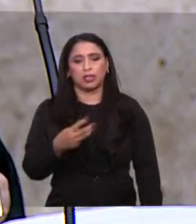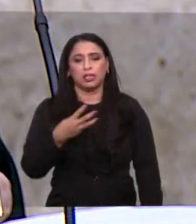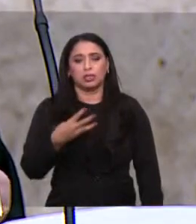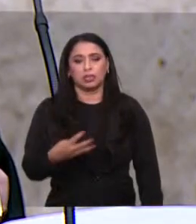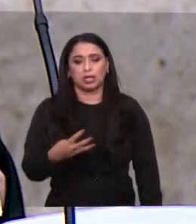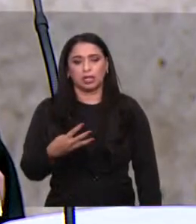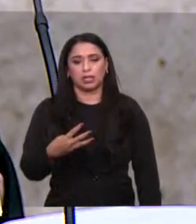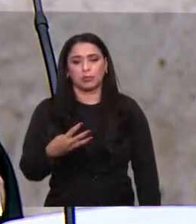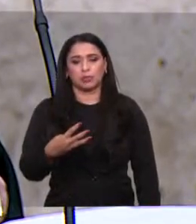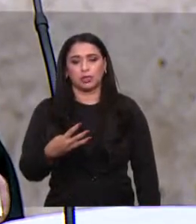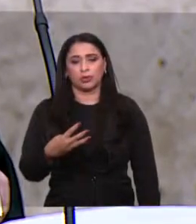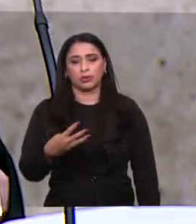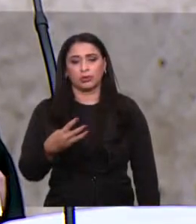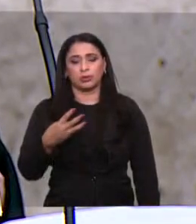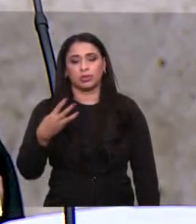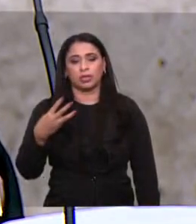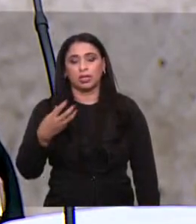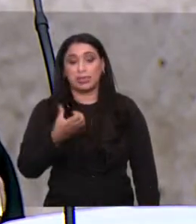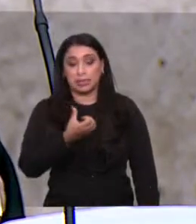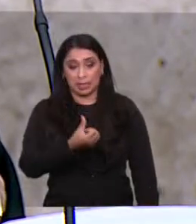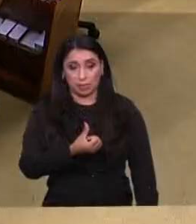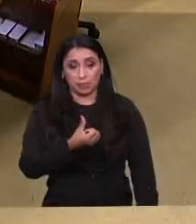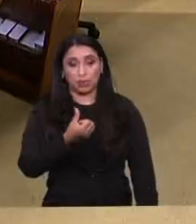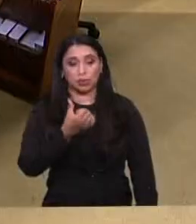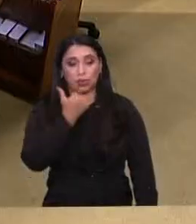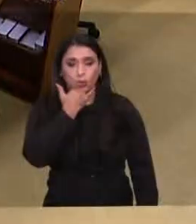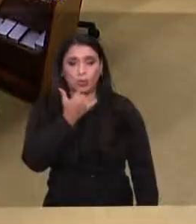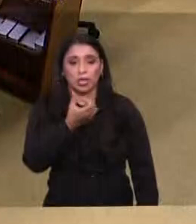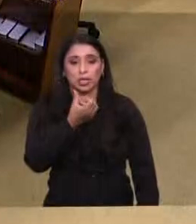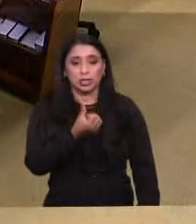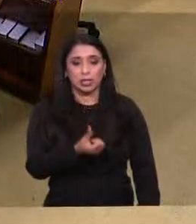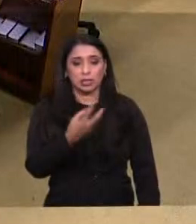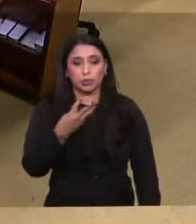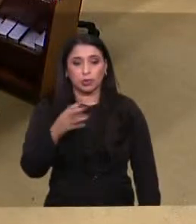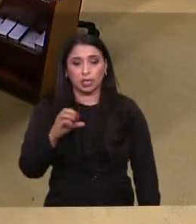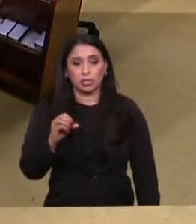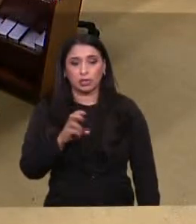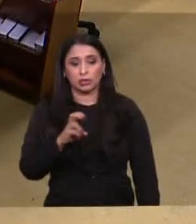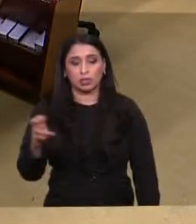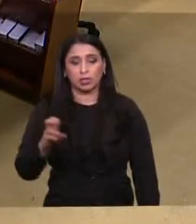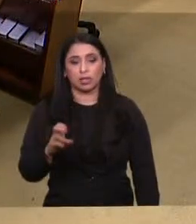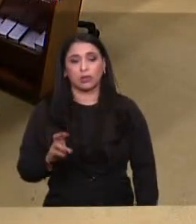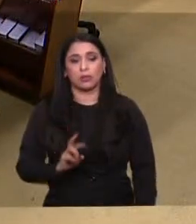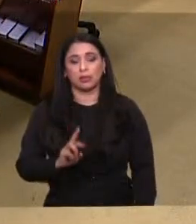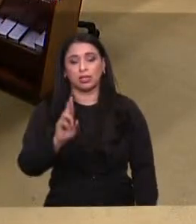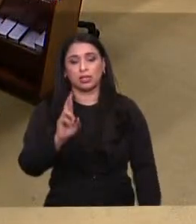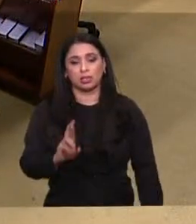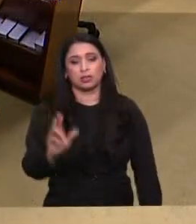6.305, pela requerente Associação Nacional dos Membros do Ministério Público.